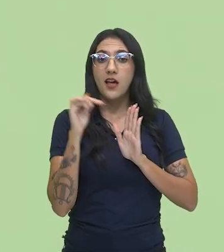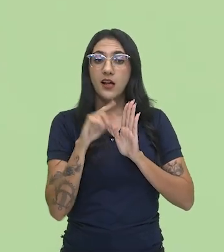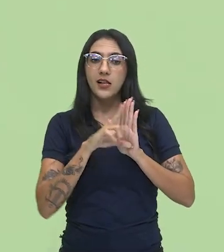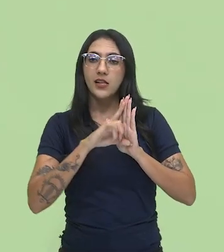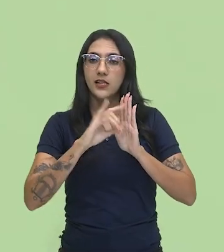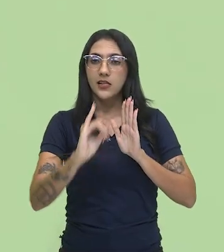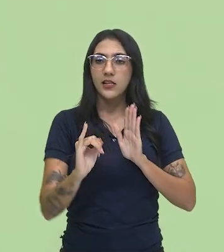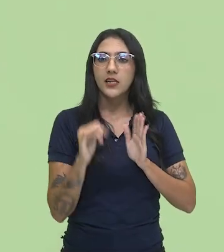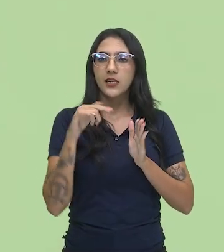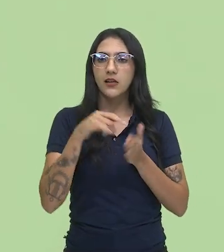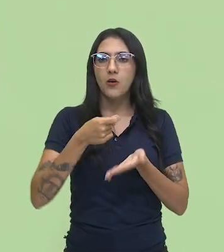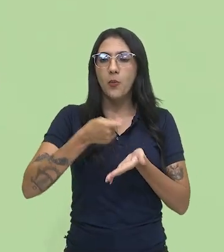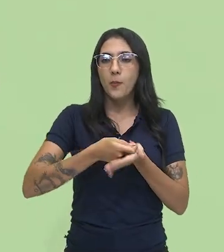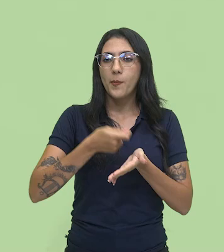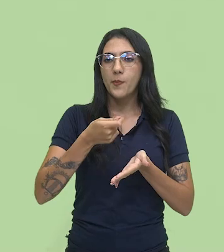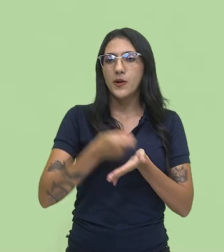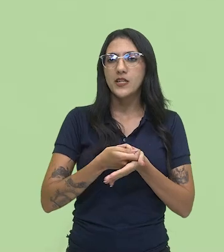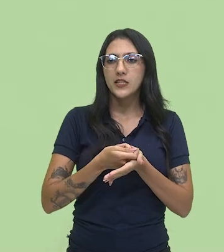obriga